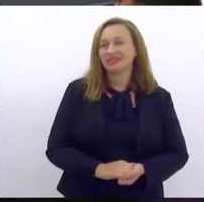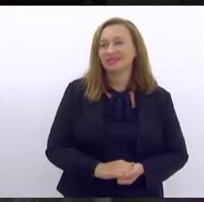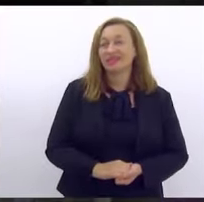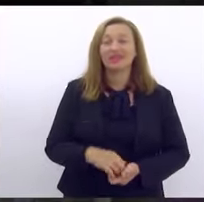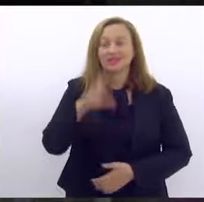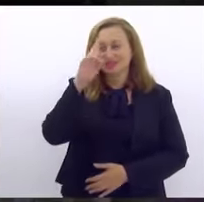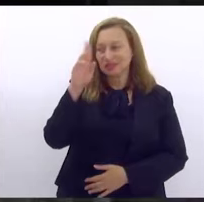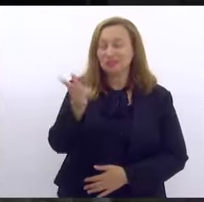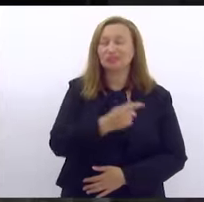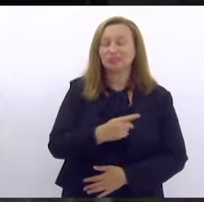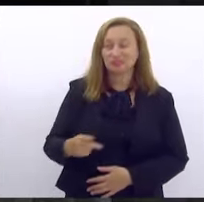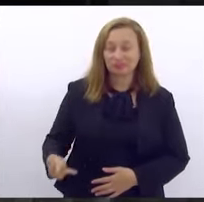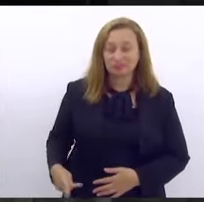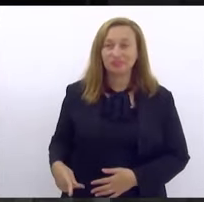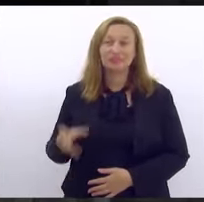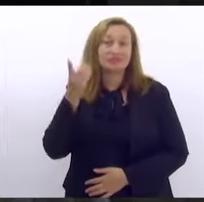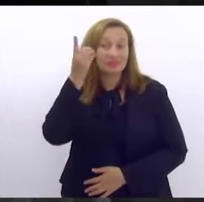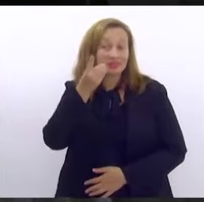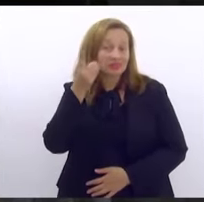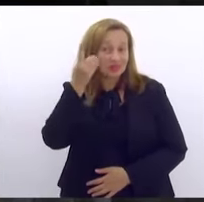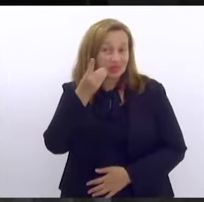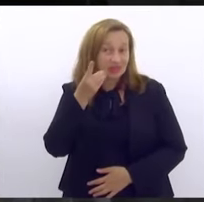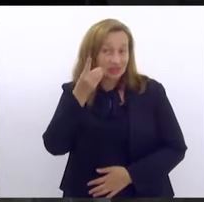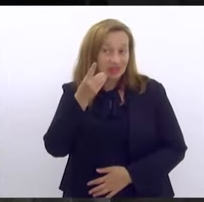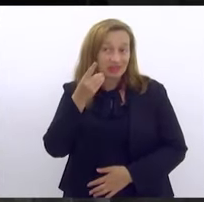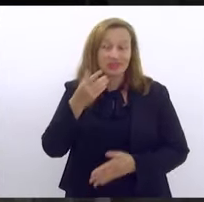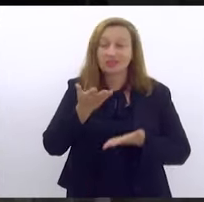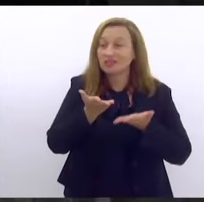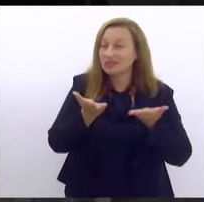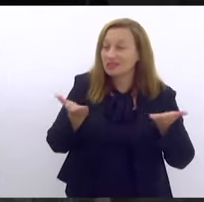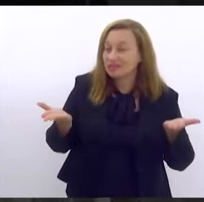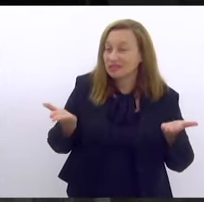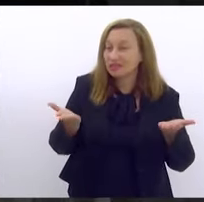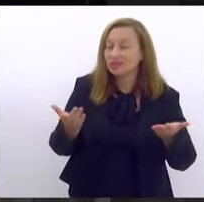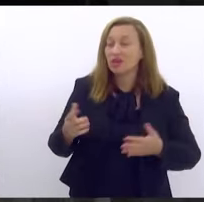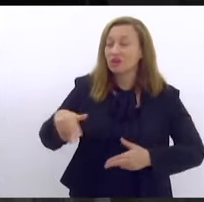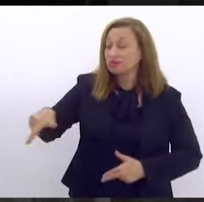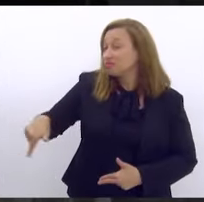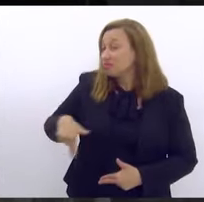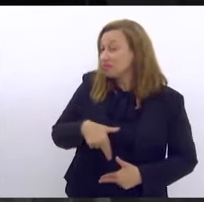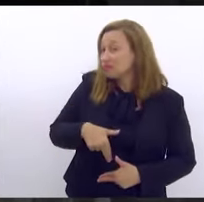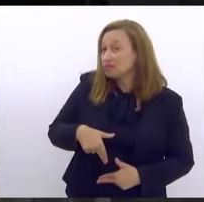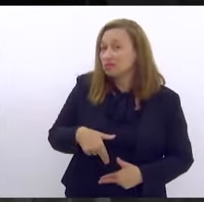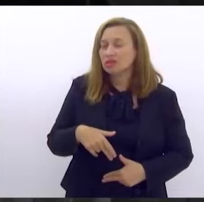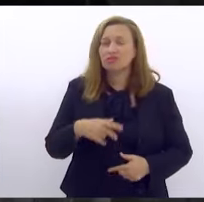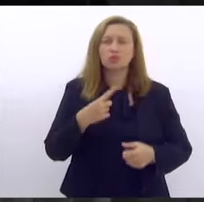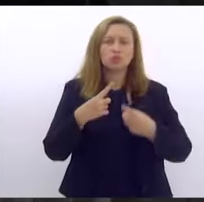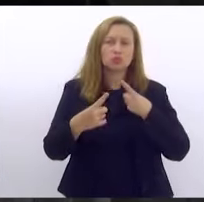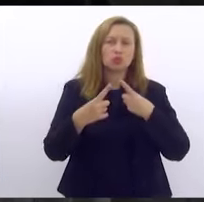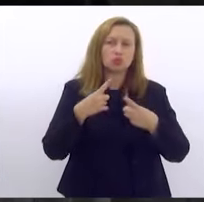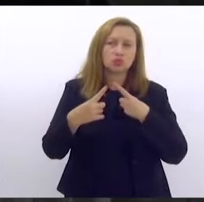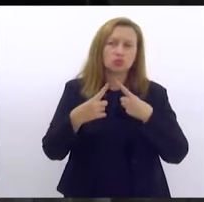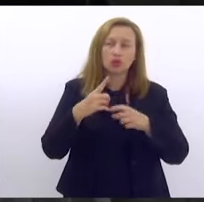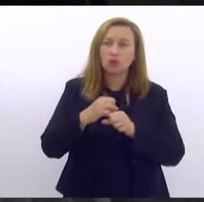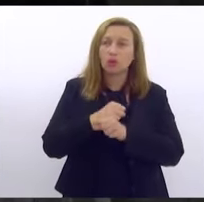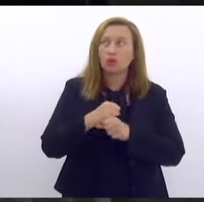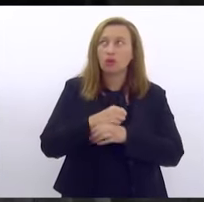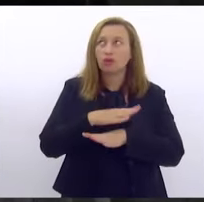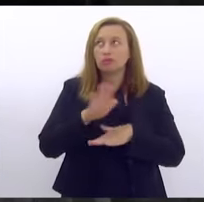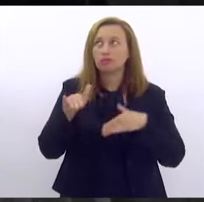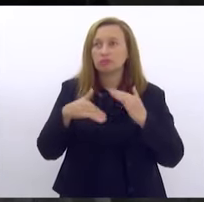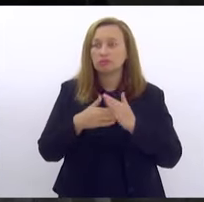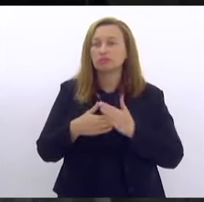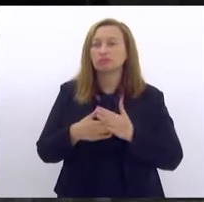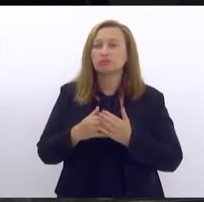Senhor presidente, senhoras deputadas, senhores deputados, venho a essa tribuna para fazer um debate que o ano inteiro a gente